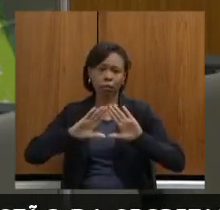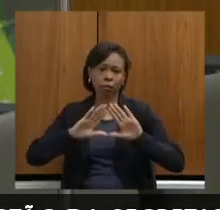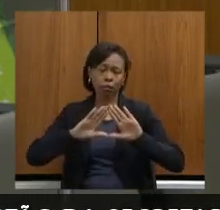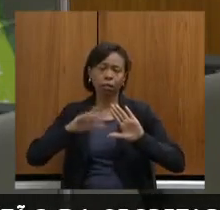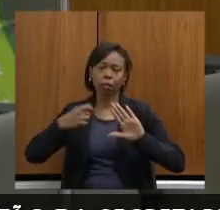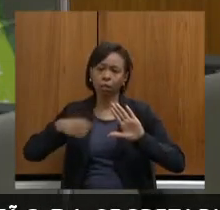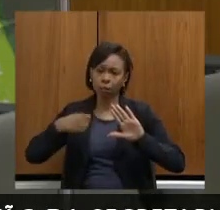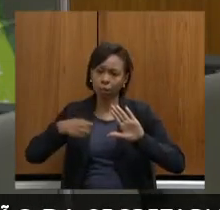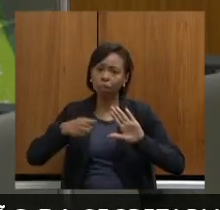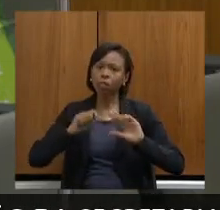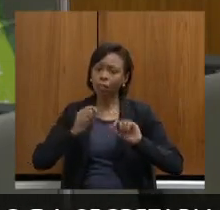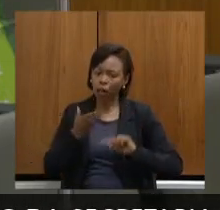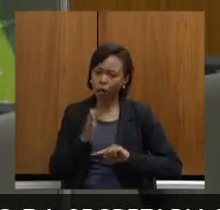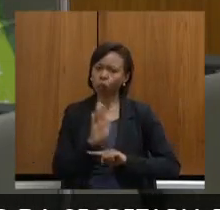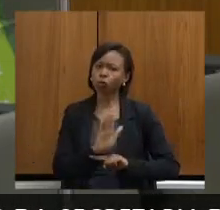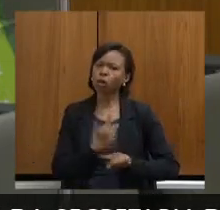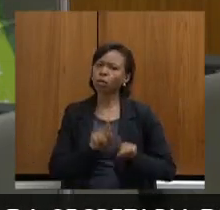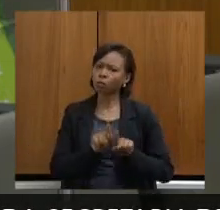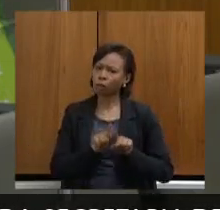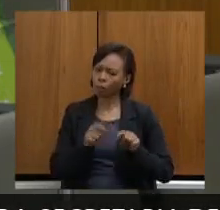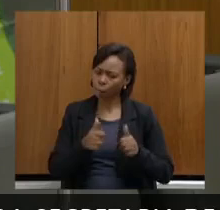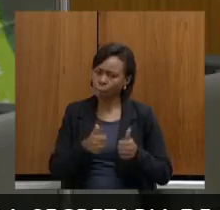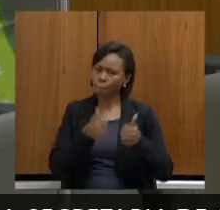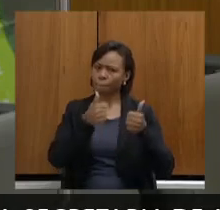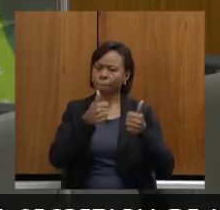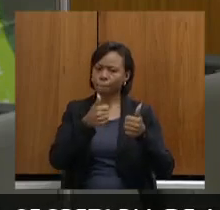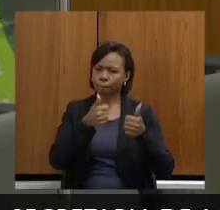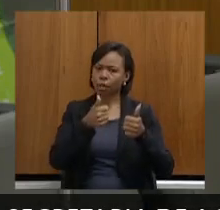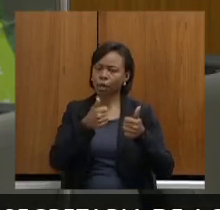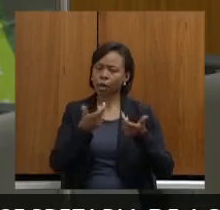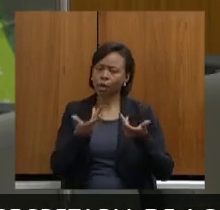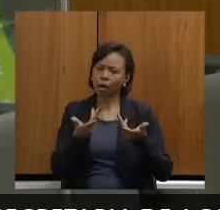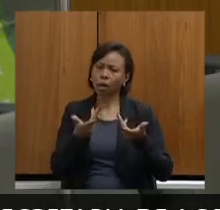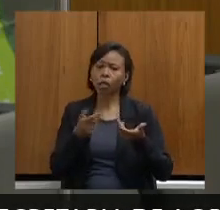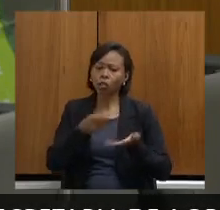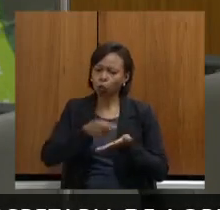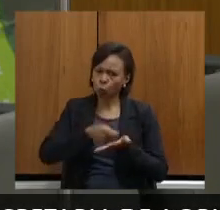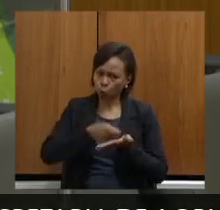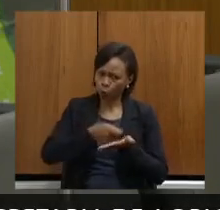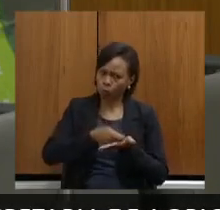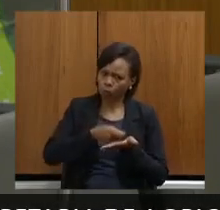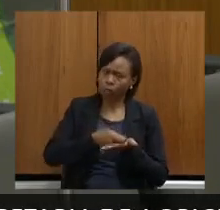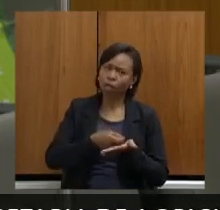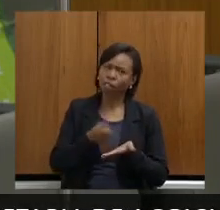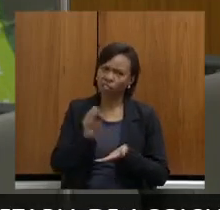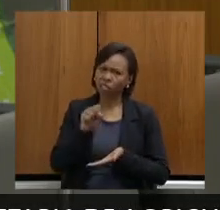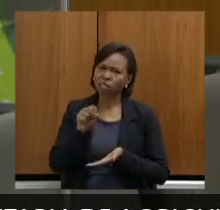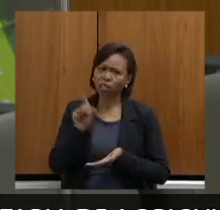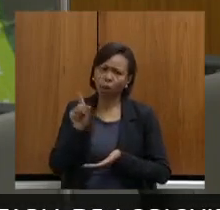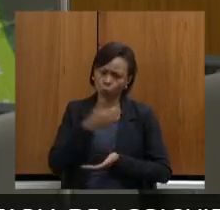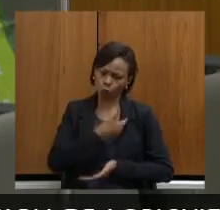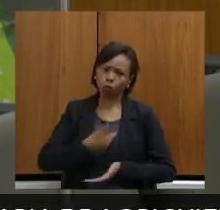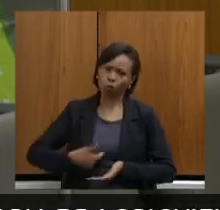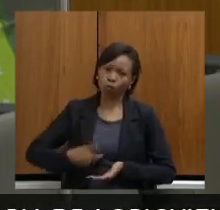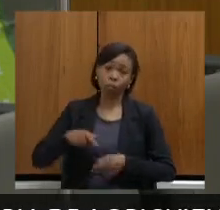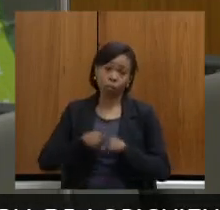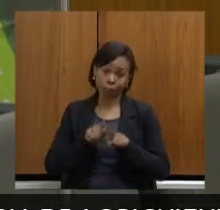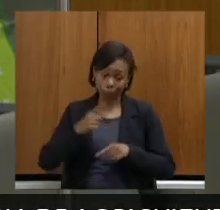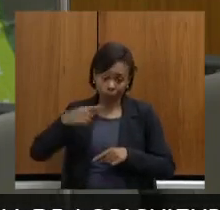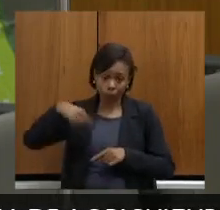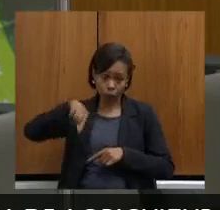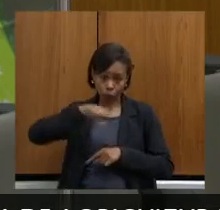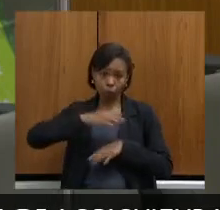dar também a sua parcela de contribuição e melhorar um pouquinho pelo menos na cobrança e aí sim na cobrança o governo e entre nós